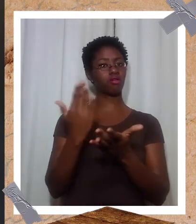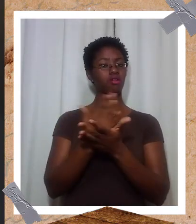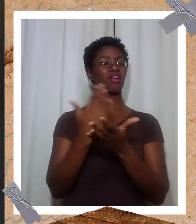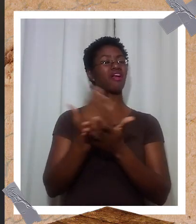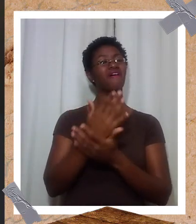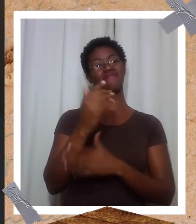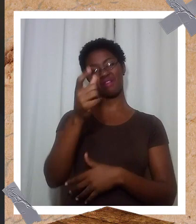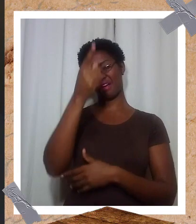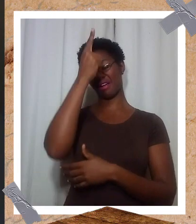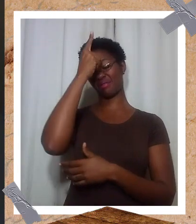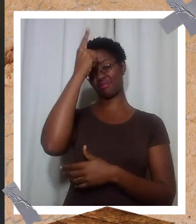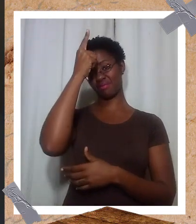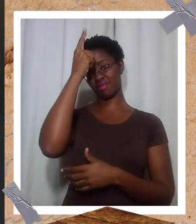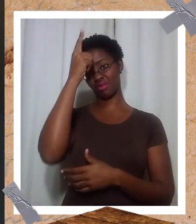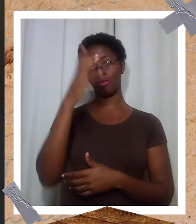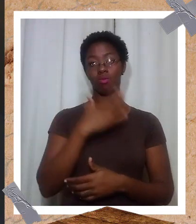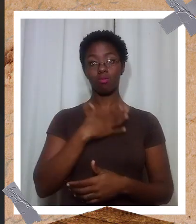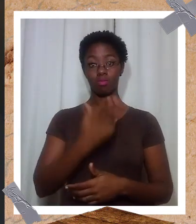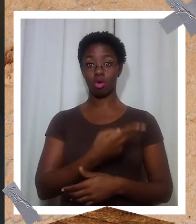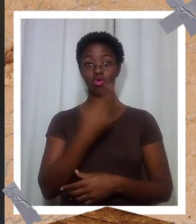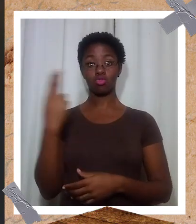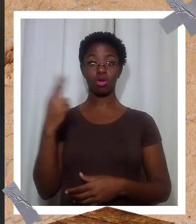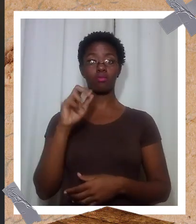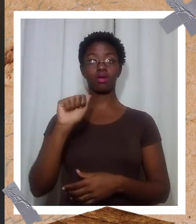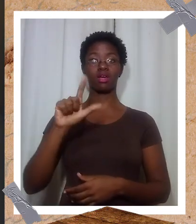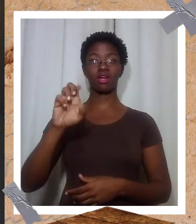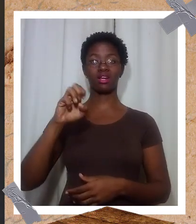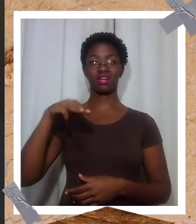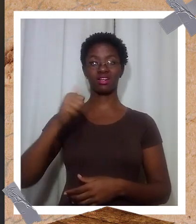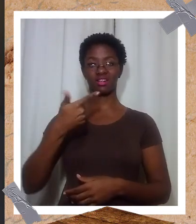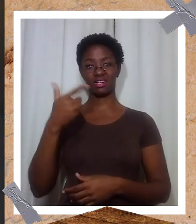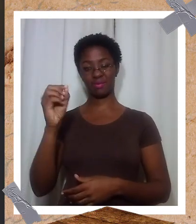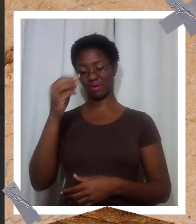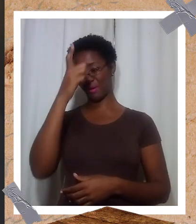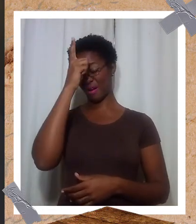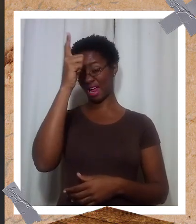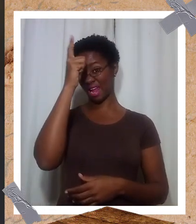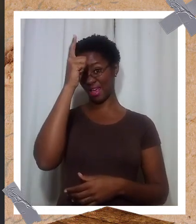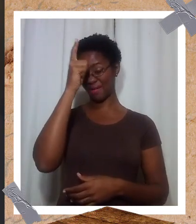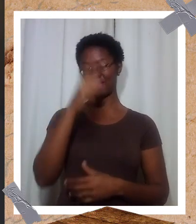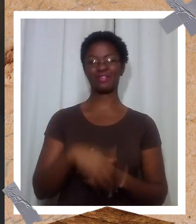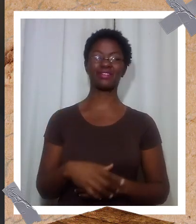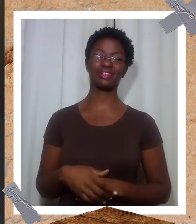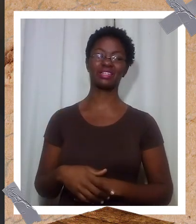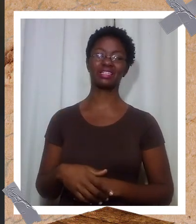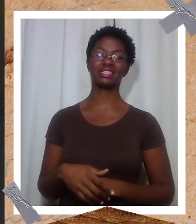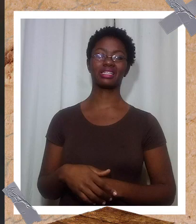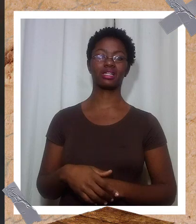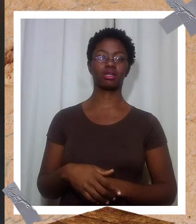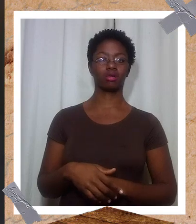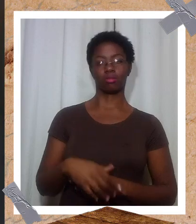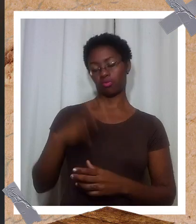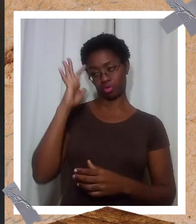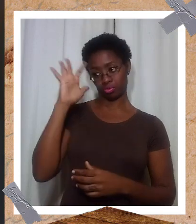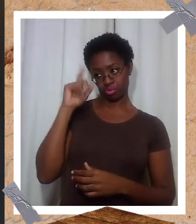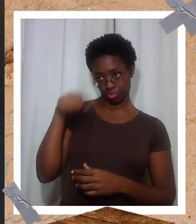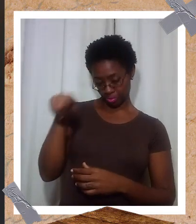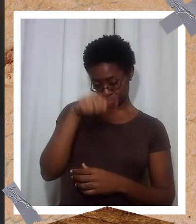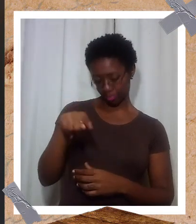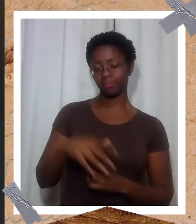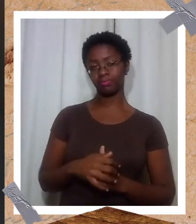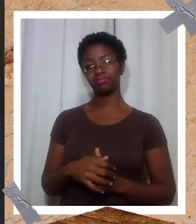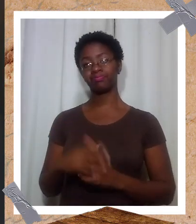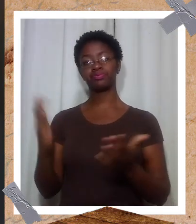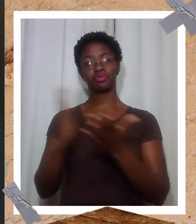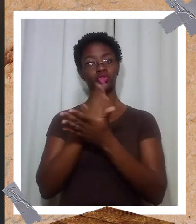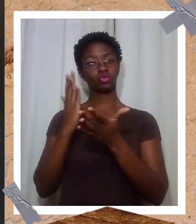né? Então, meu sobrenome é alemão, meu sobrenome é Penha, né? Para vocês terem uma ideia, os meus livros, eles